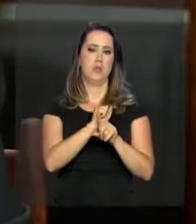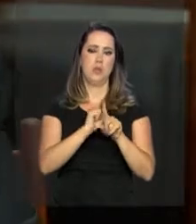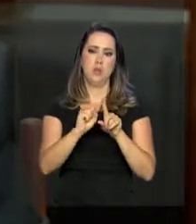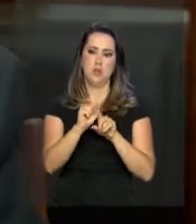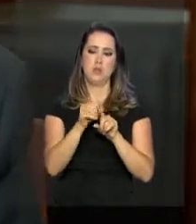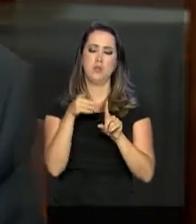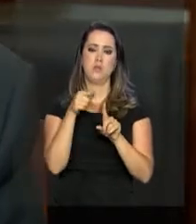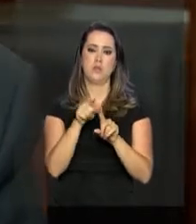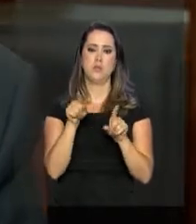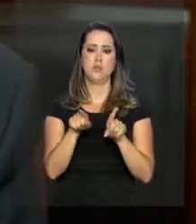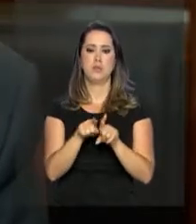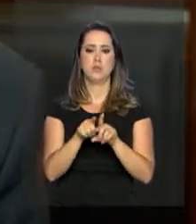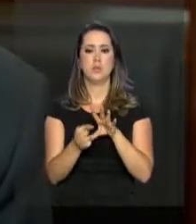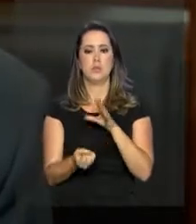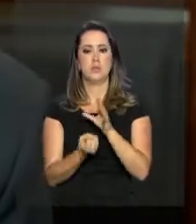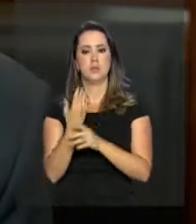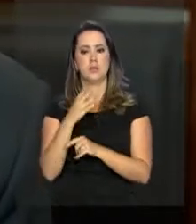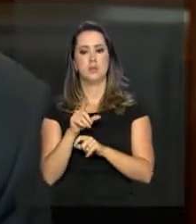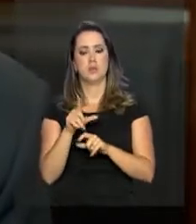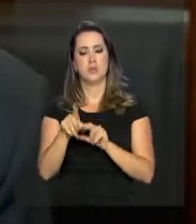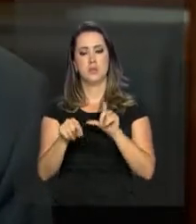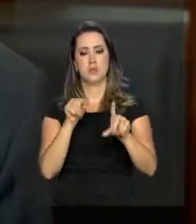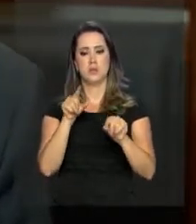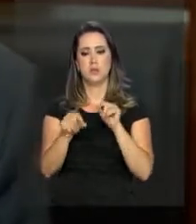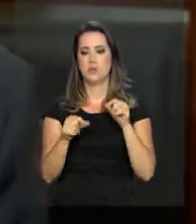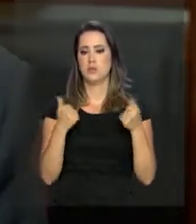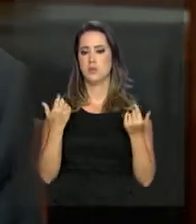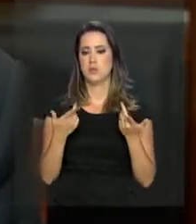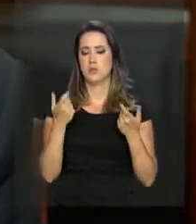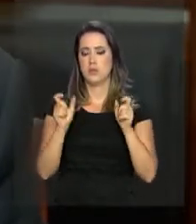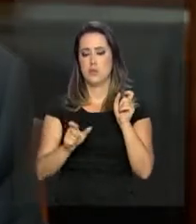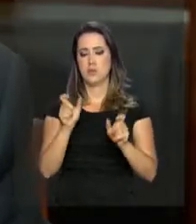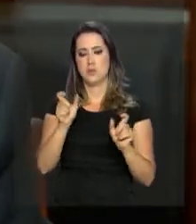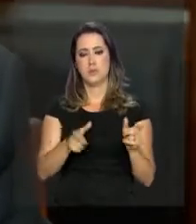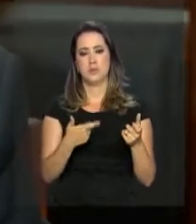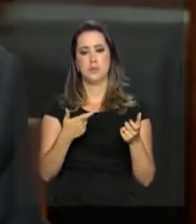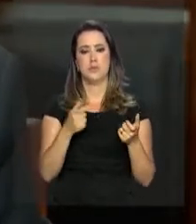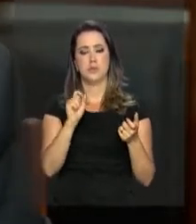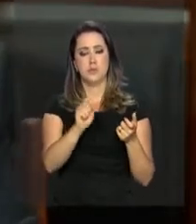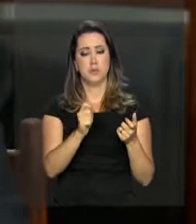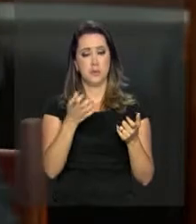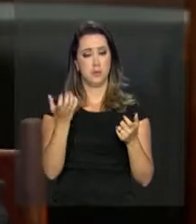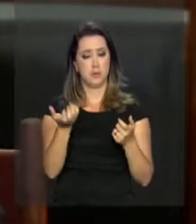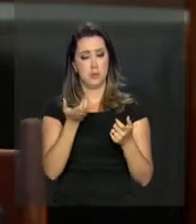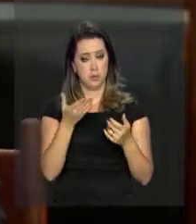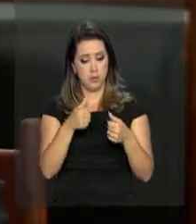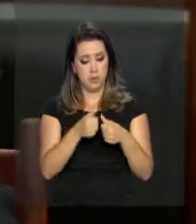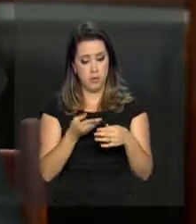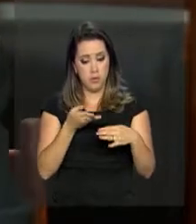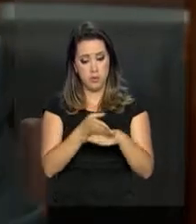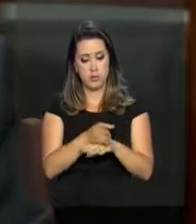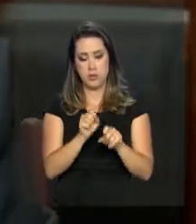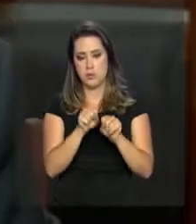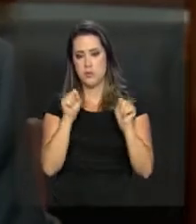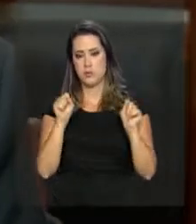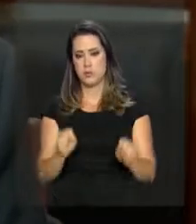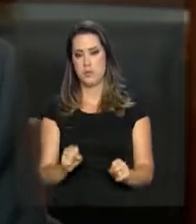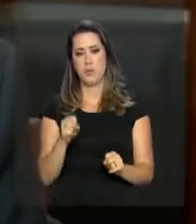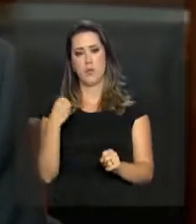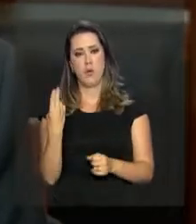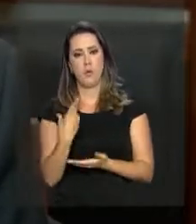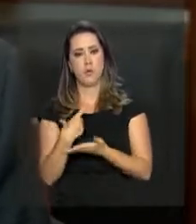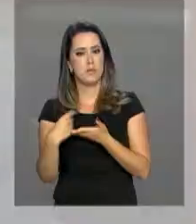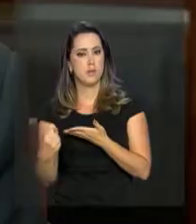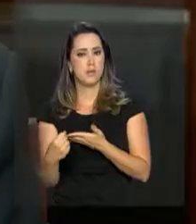mas criando também alternativas à dependência daqueles que estão dentro do sistema opção egresso do